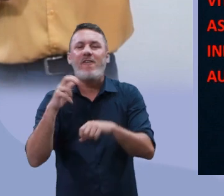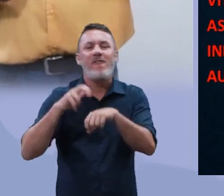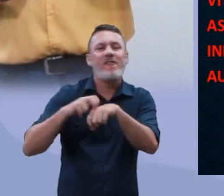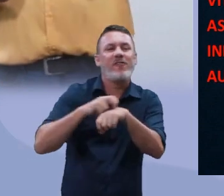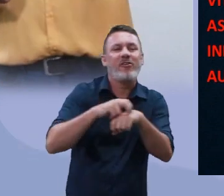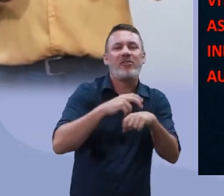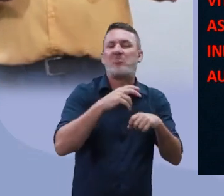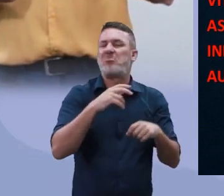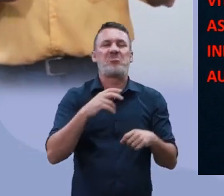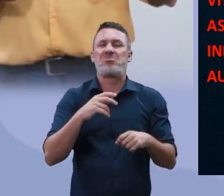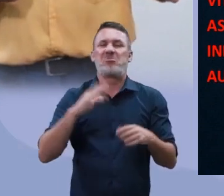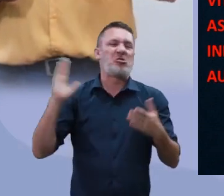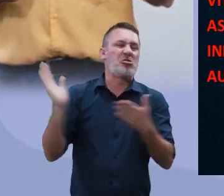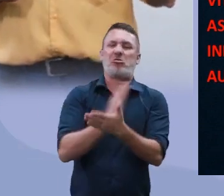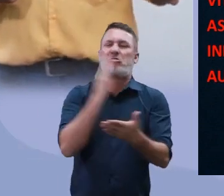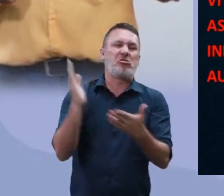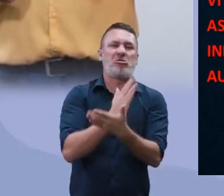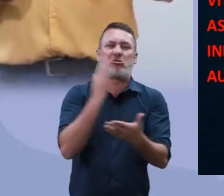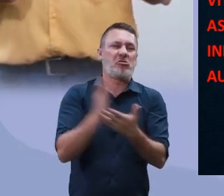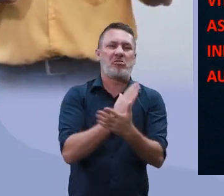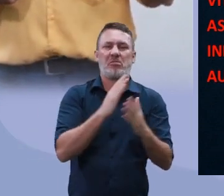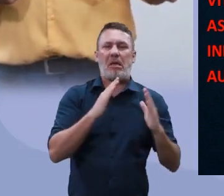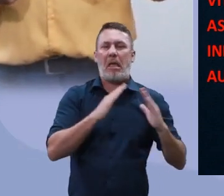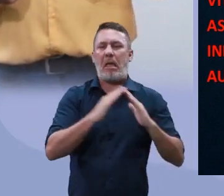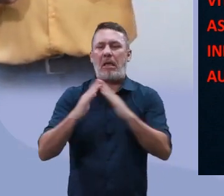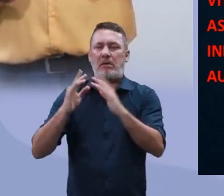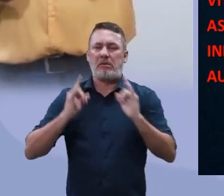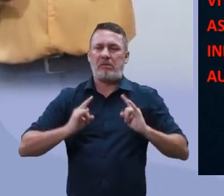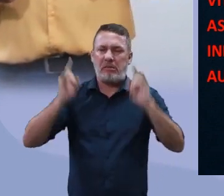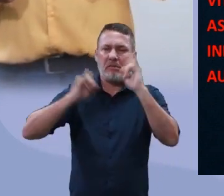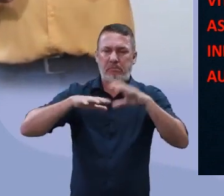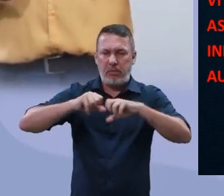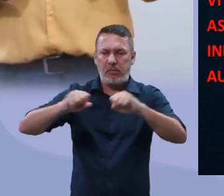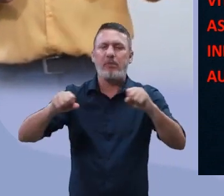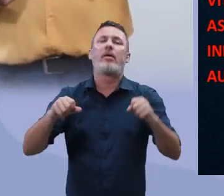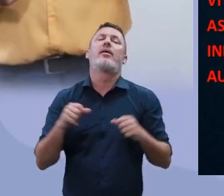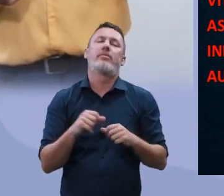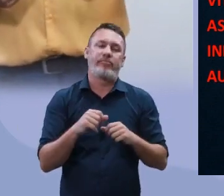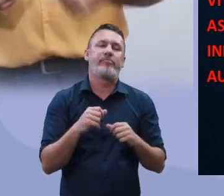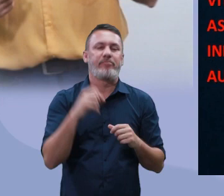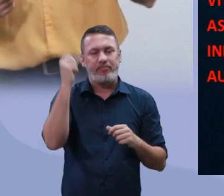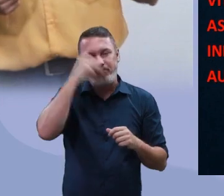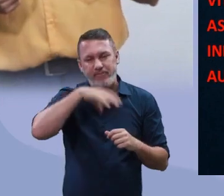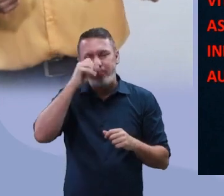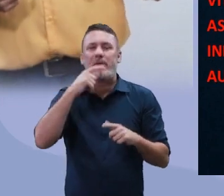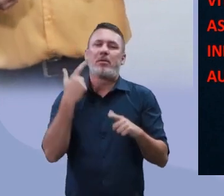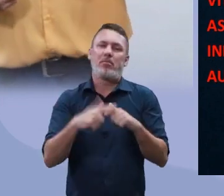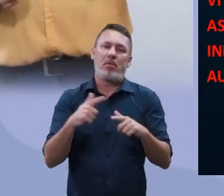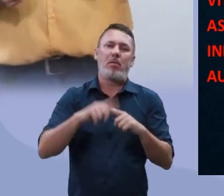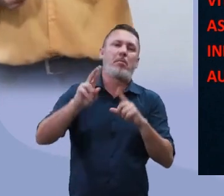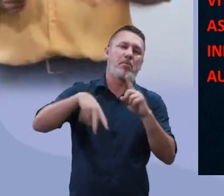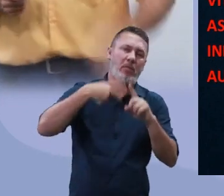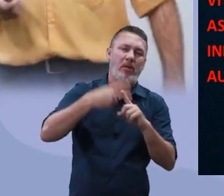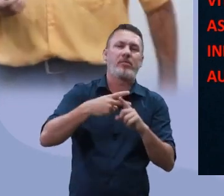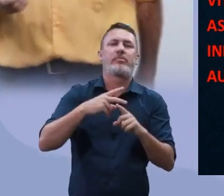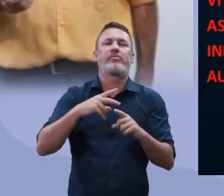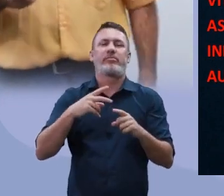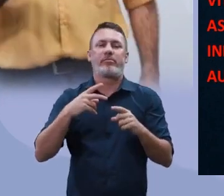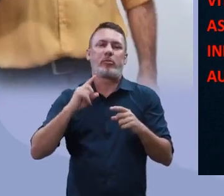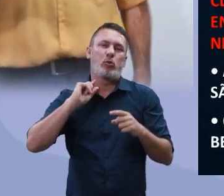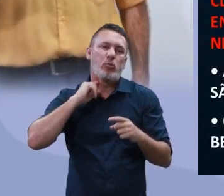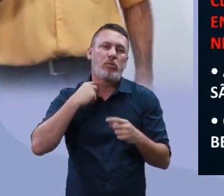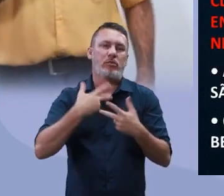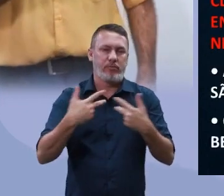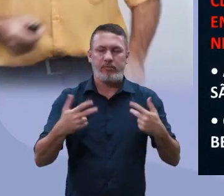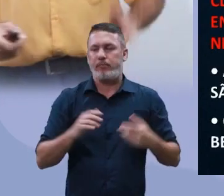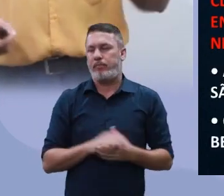Então, essa ausência de áreas verdes nas zonas urbanas, né, ajudam a acentuar, o problema das ilhas de